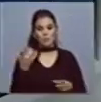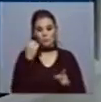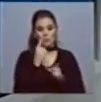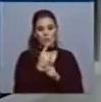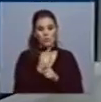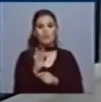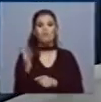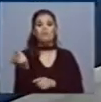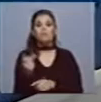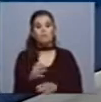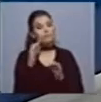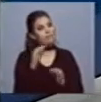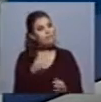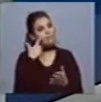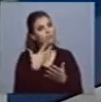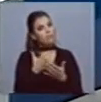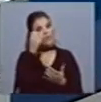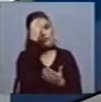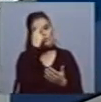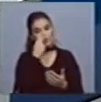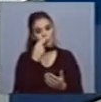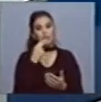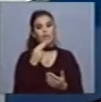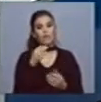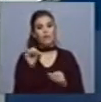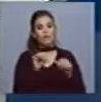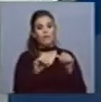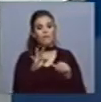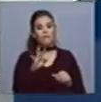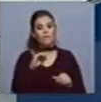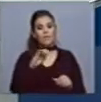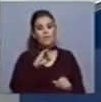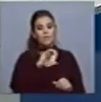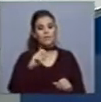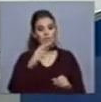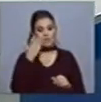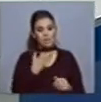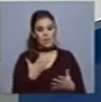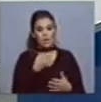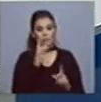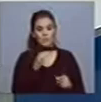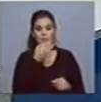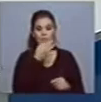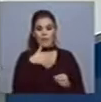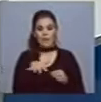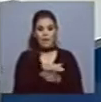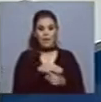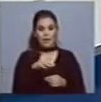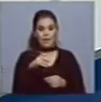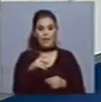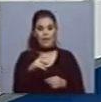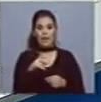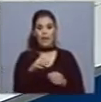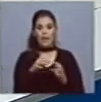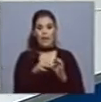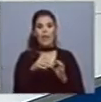por ser histórico para a astrofísica esta semana e poderemos começar por falar da era da astronomia multimensageira. É